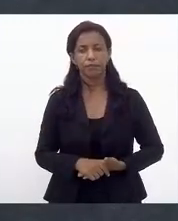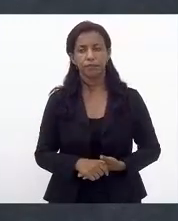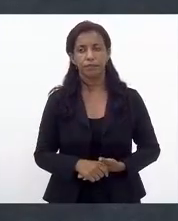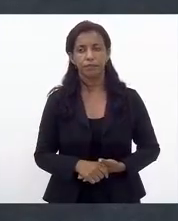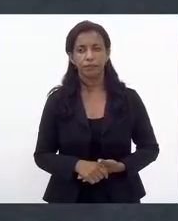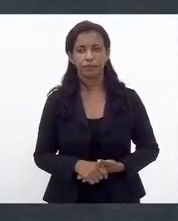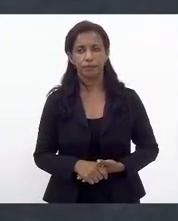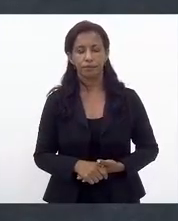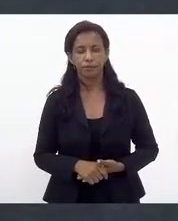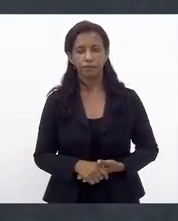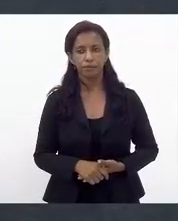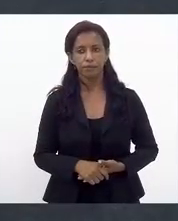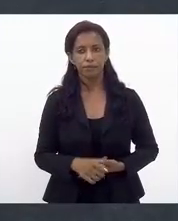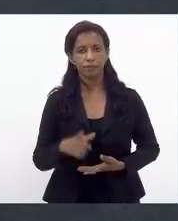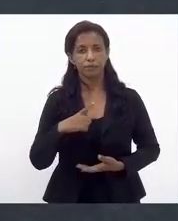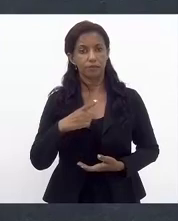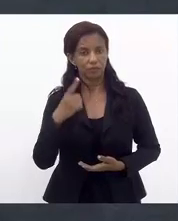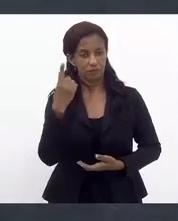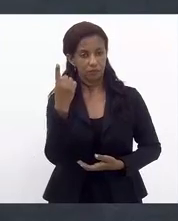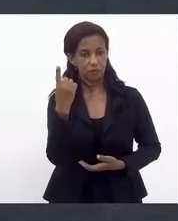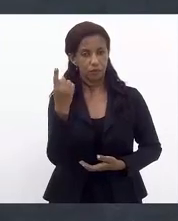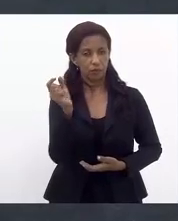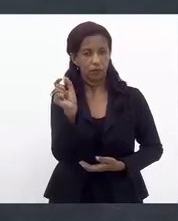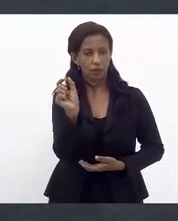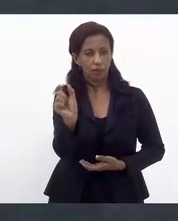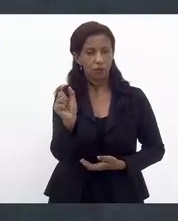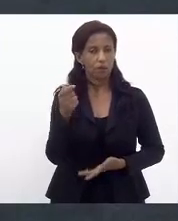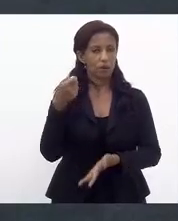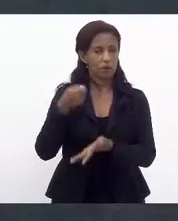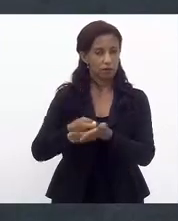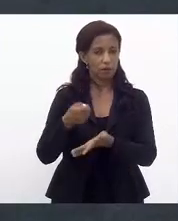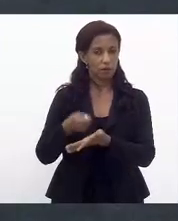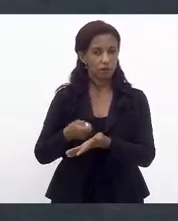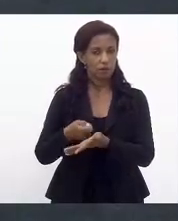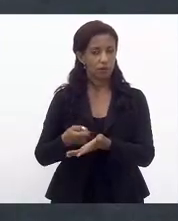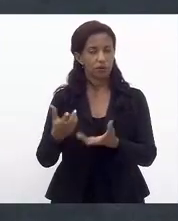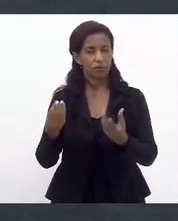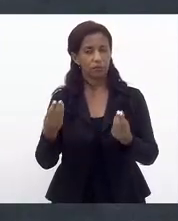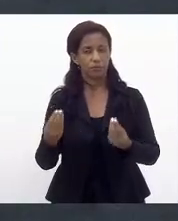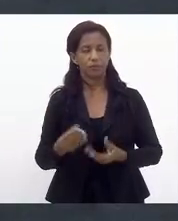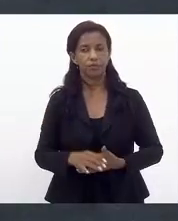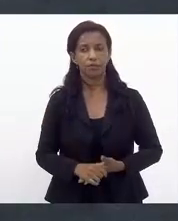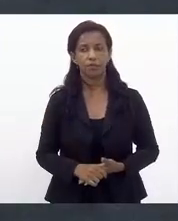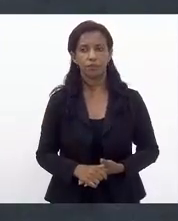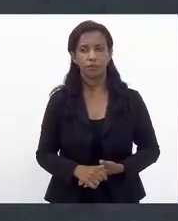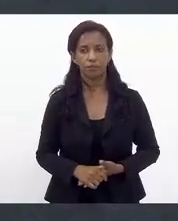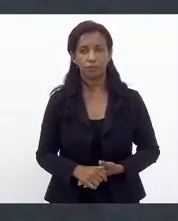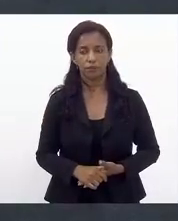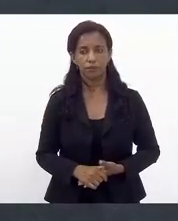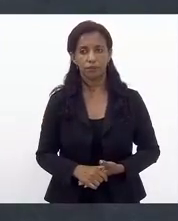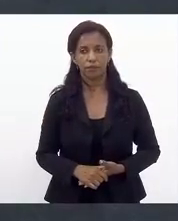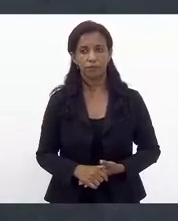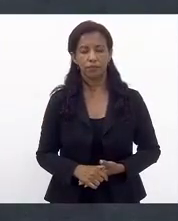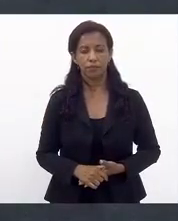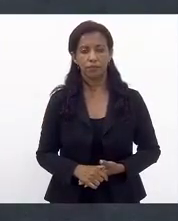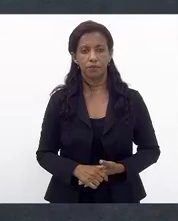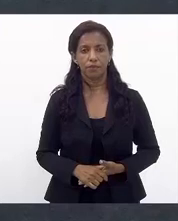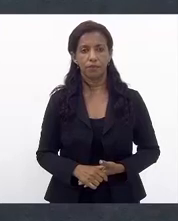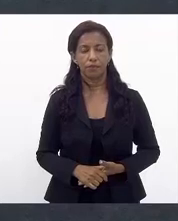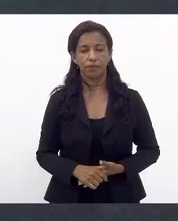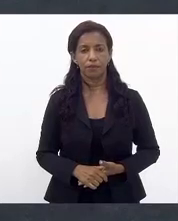ponto anterior mas tem um elemento que eu tenho insistido muito na tese é o presidente se a